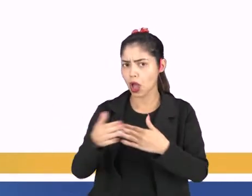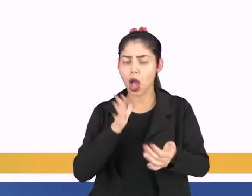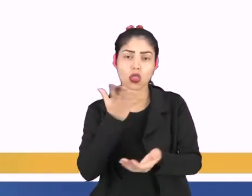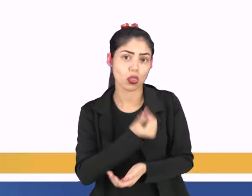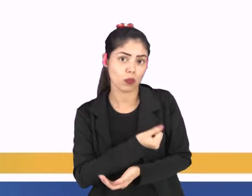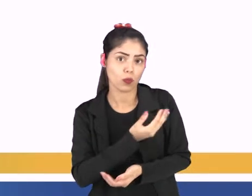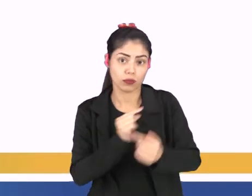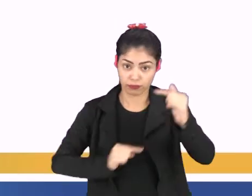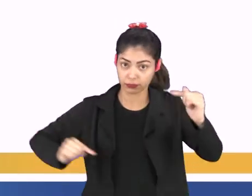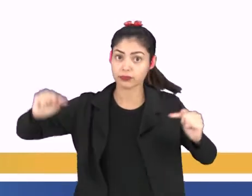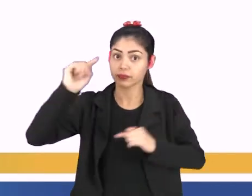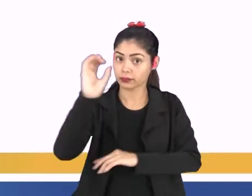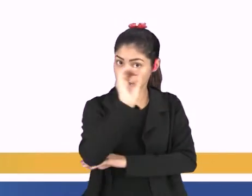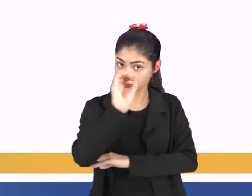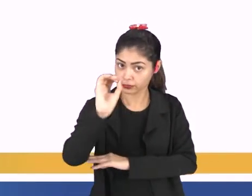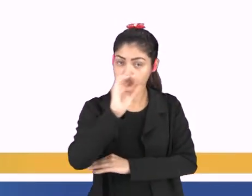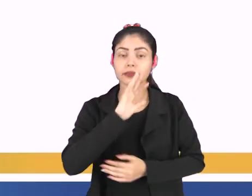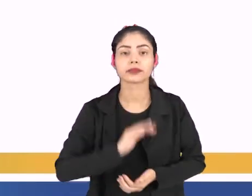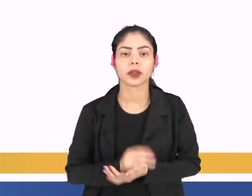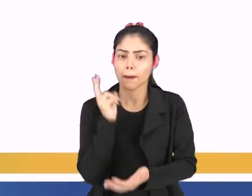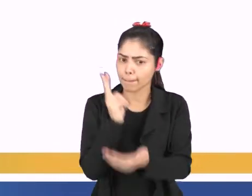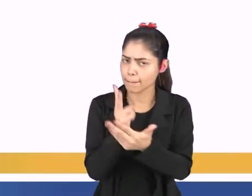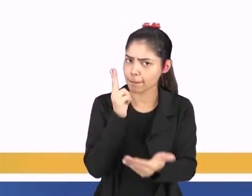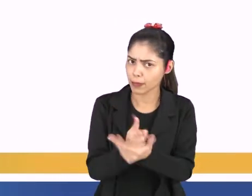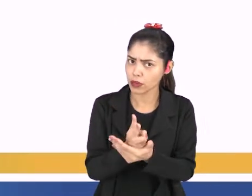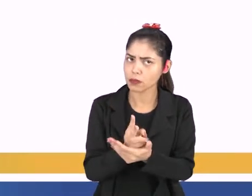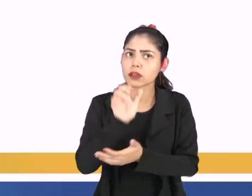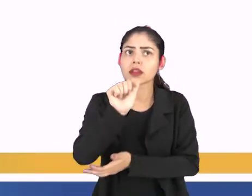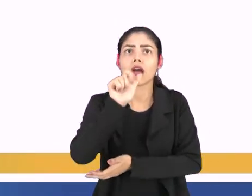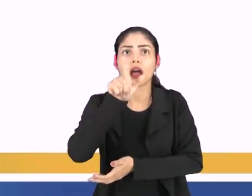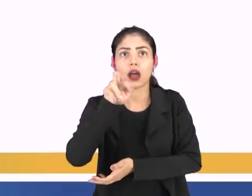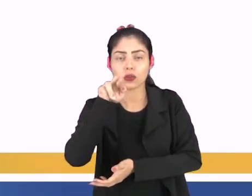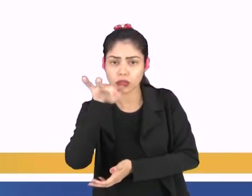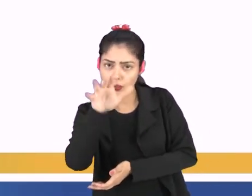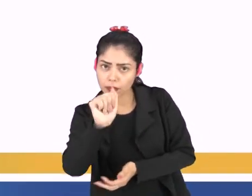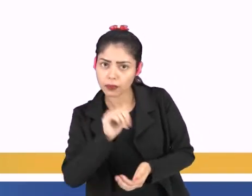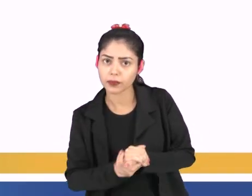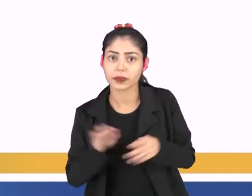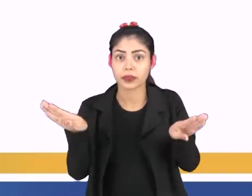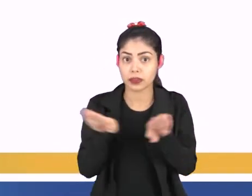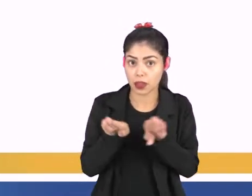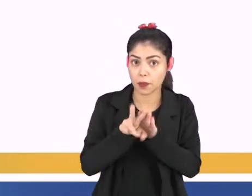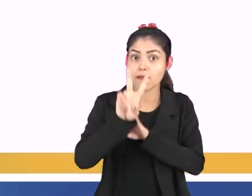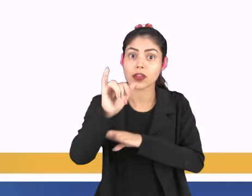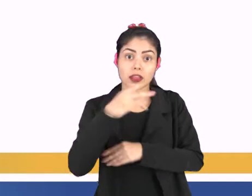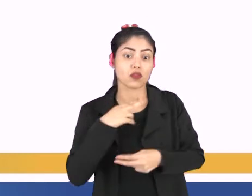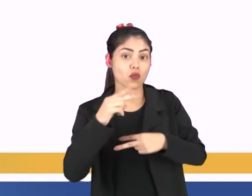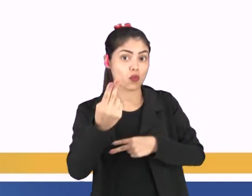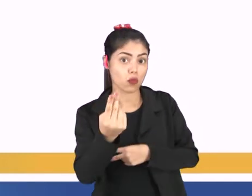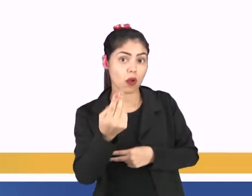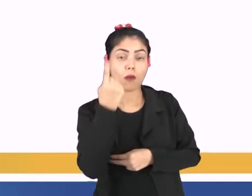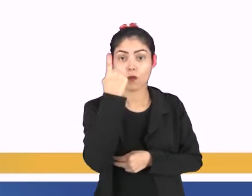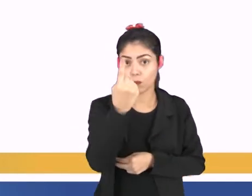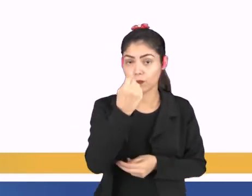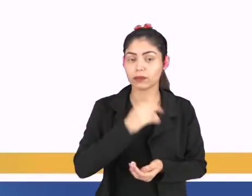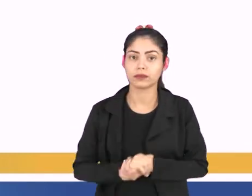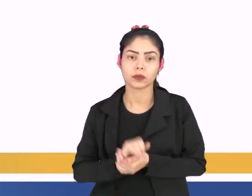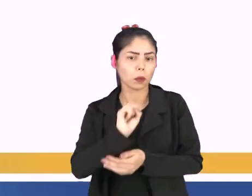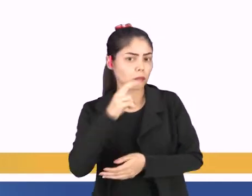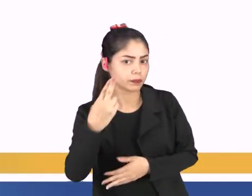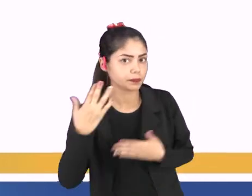elevado a zero, ou seja, mesmo na álgebra, ele será igual a 1. Ou